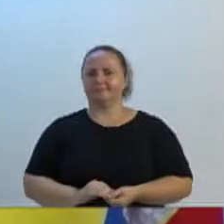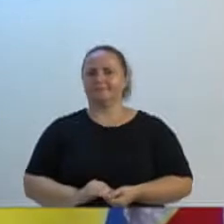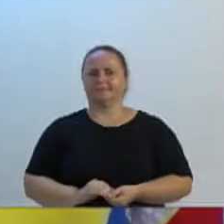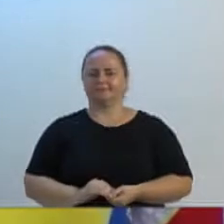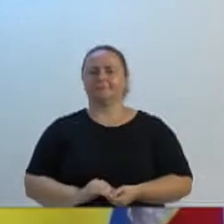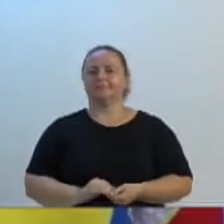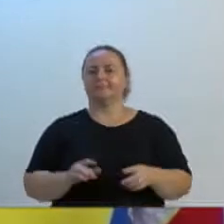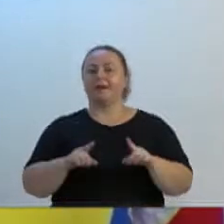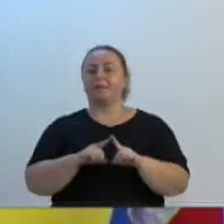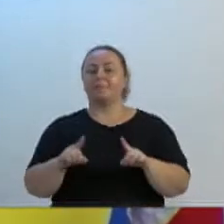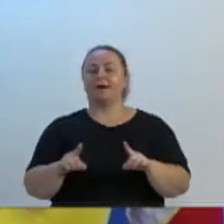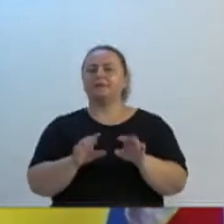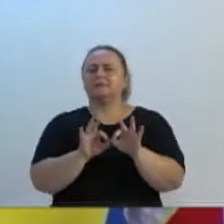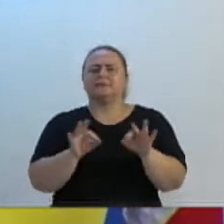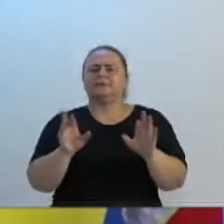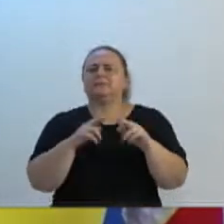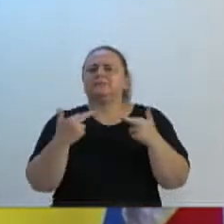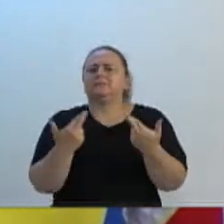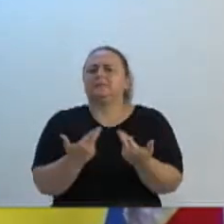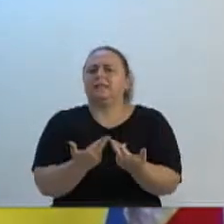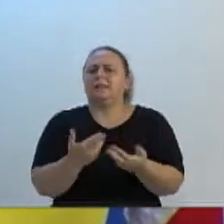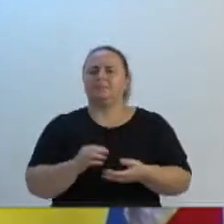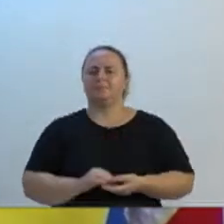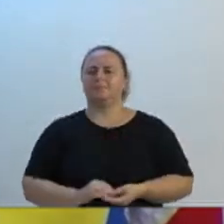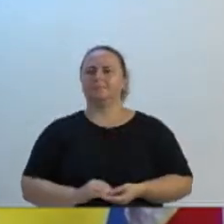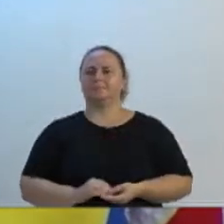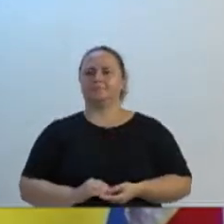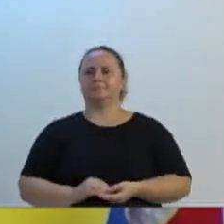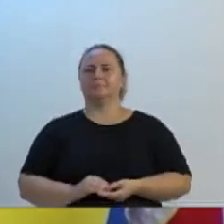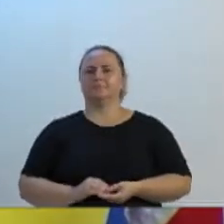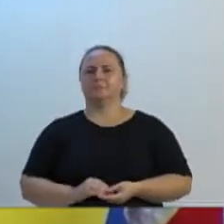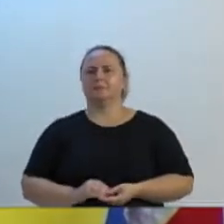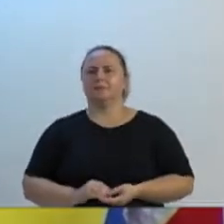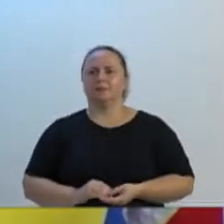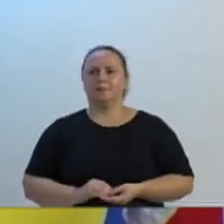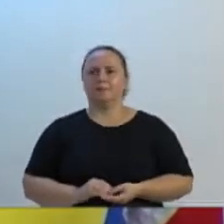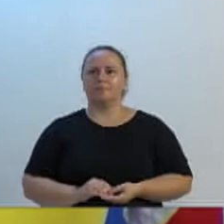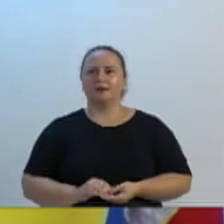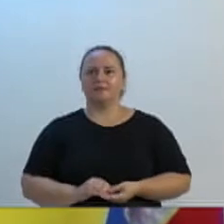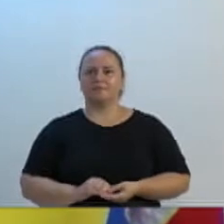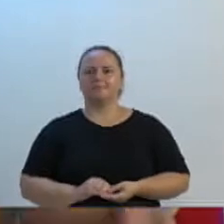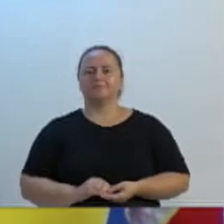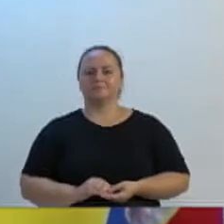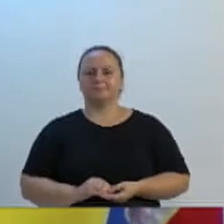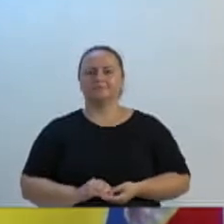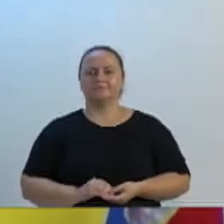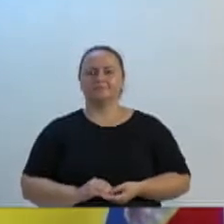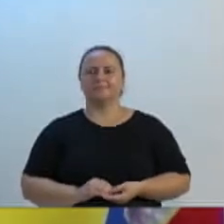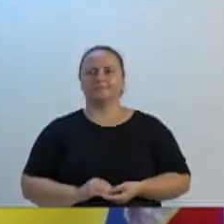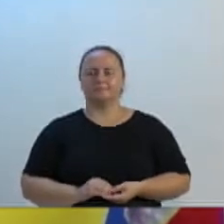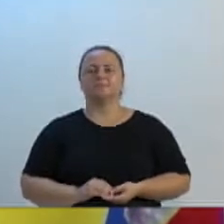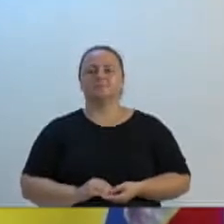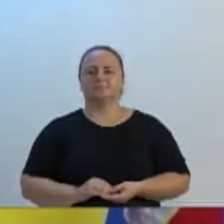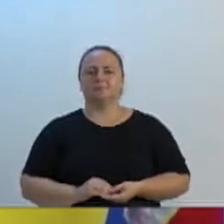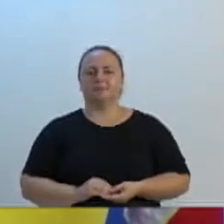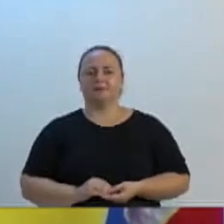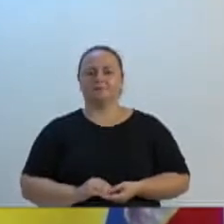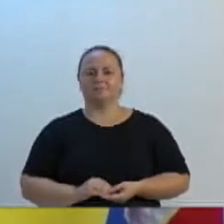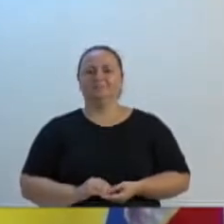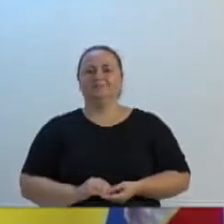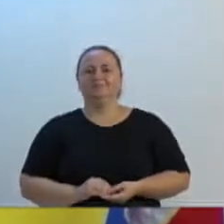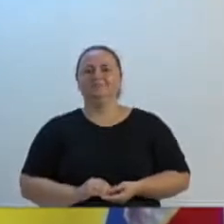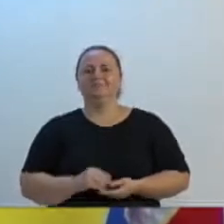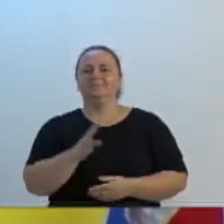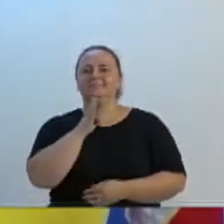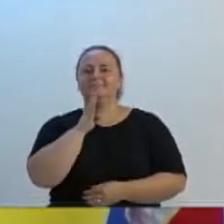uma simples reunião da noite para o dia tá todo maquinário lá eu não sei se essas pessoas é inclusive esse cidadão ele não